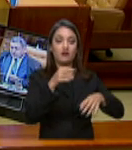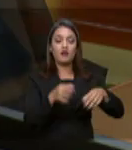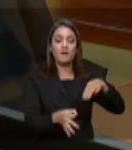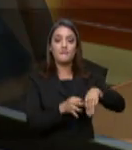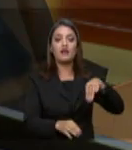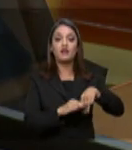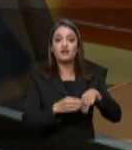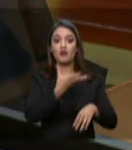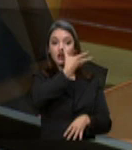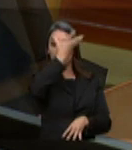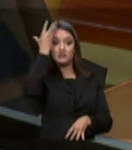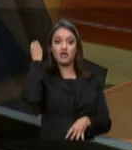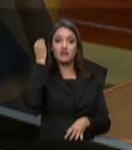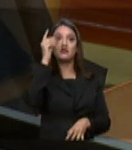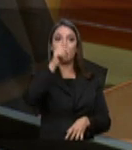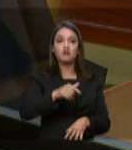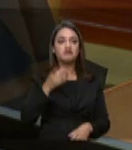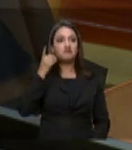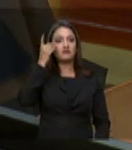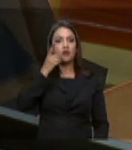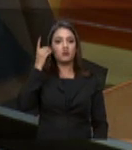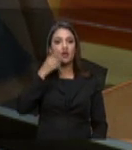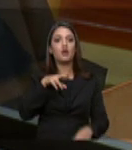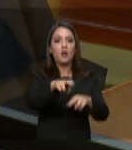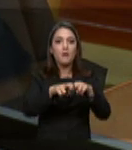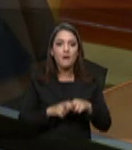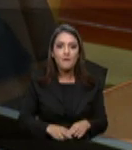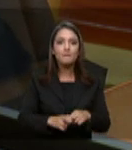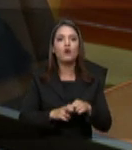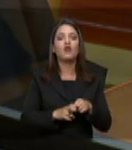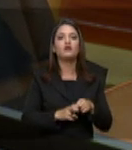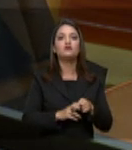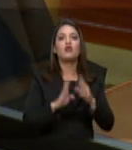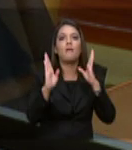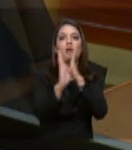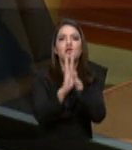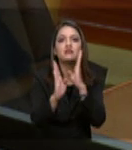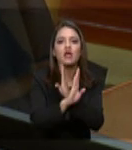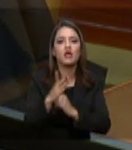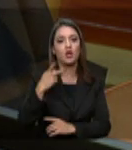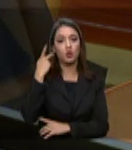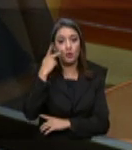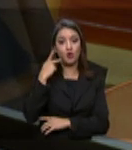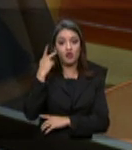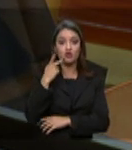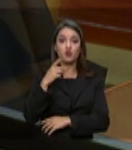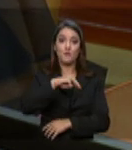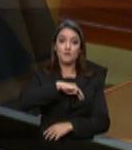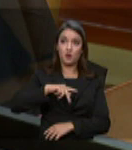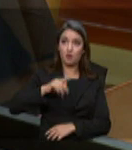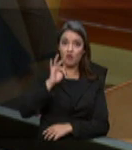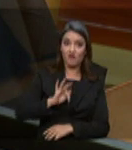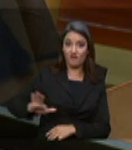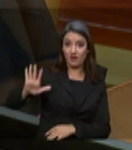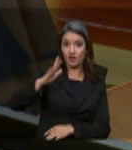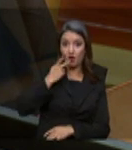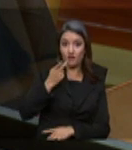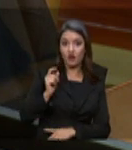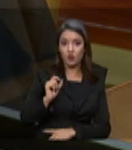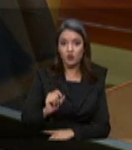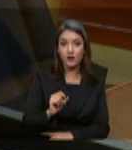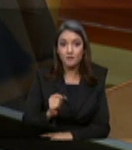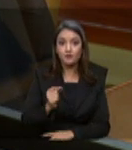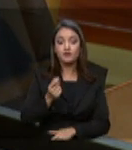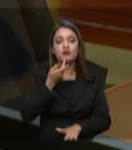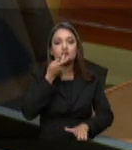esquecendo da prerrogativa parlamentar e por isso estão indo atrás dos políticos o Ministério Público Federal termina por afirmar que